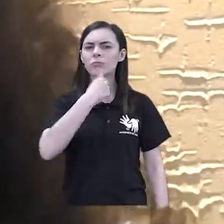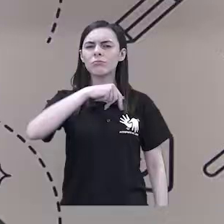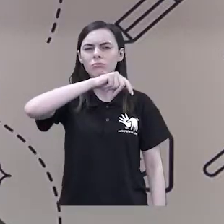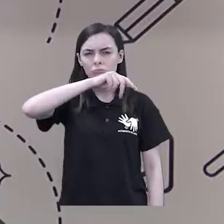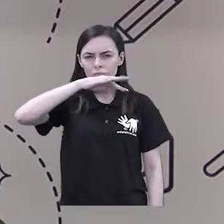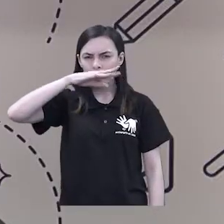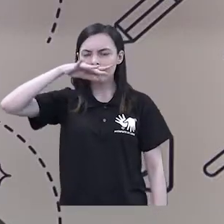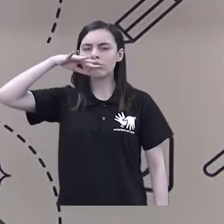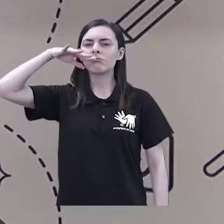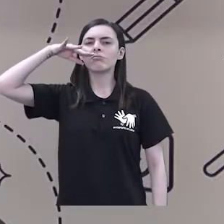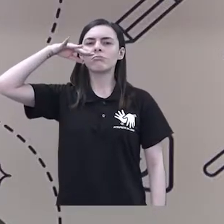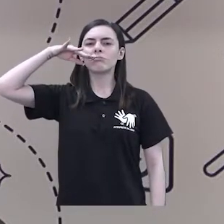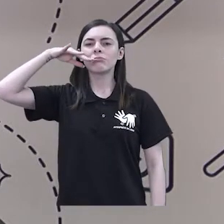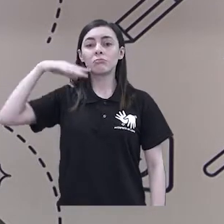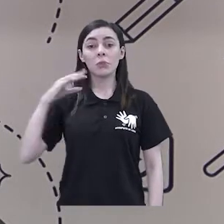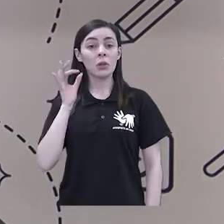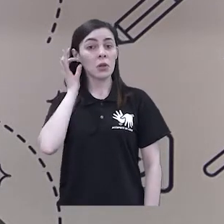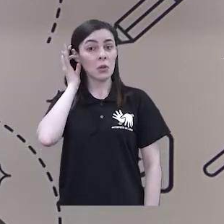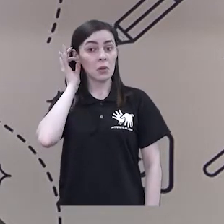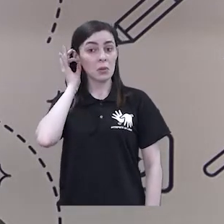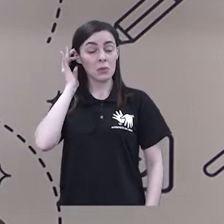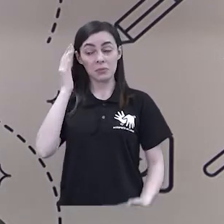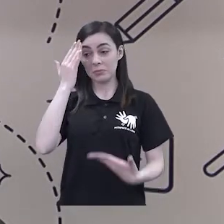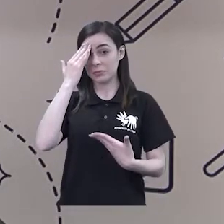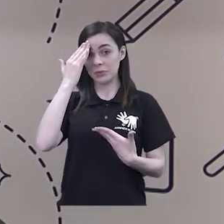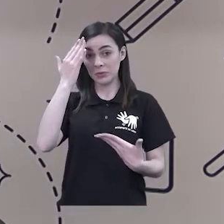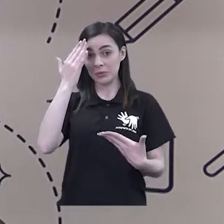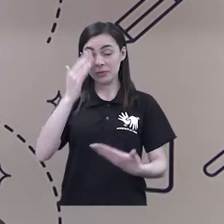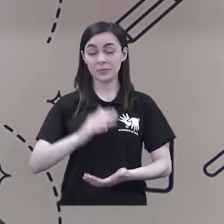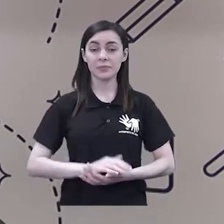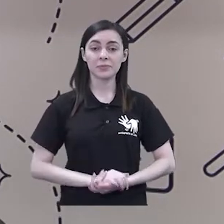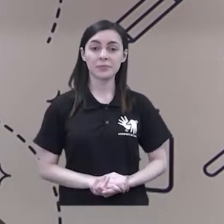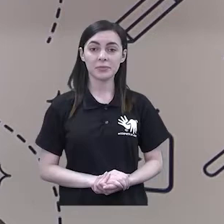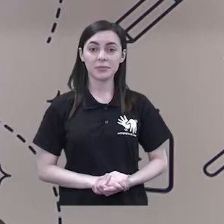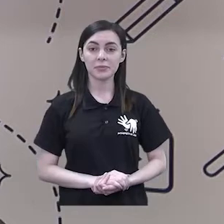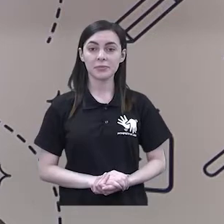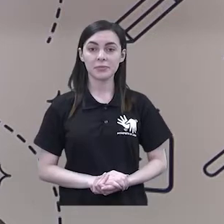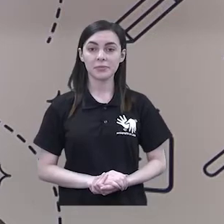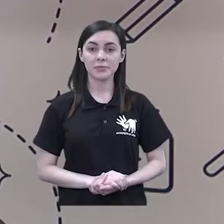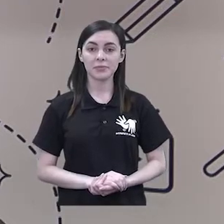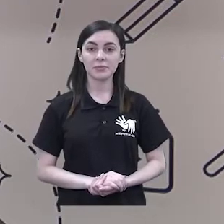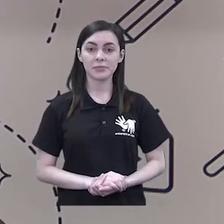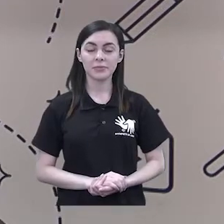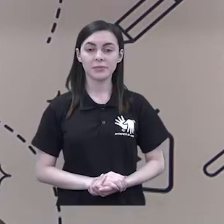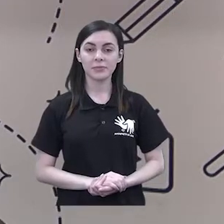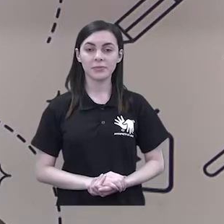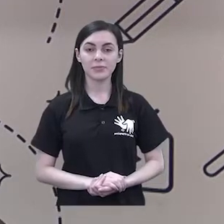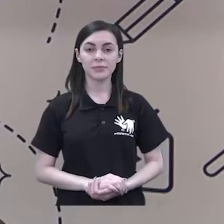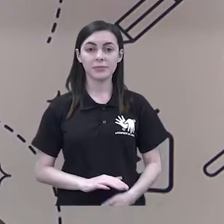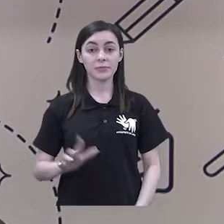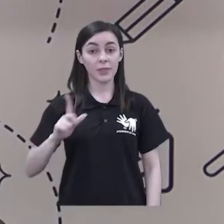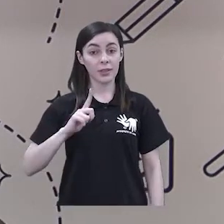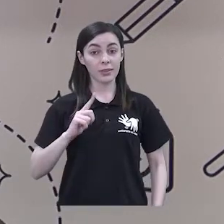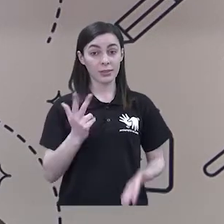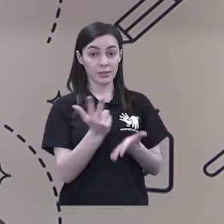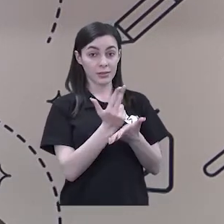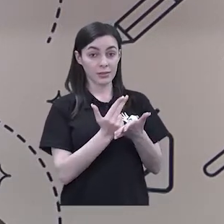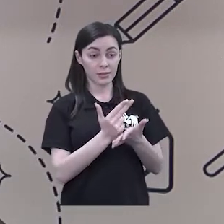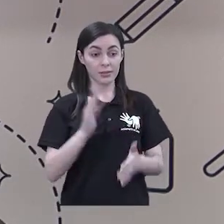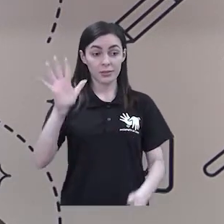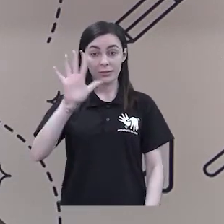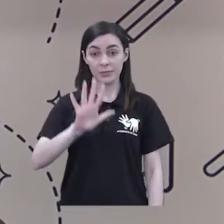lindo! Ótimo! Muito obrigada, Stephanie! Olha só! A imagem aqui,